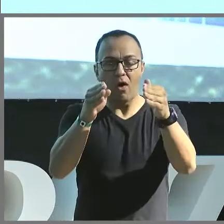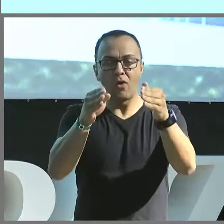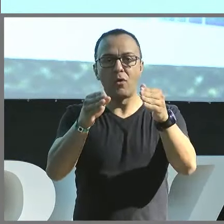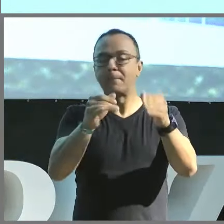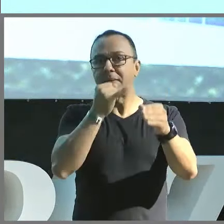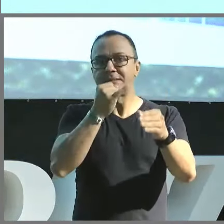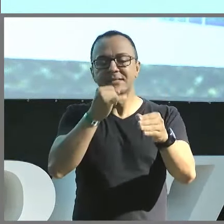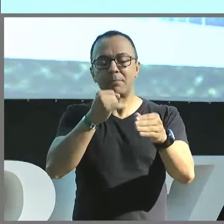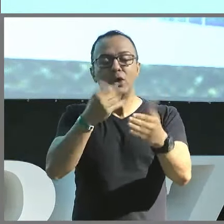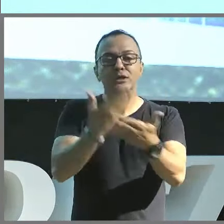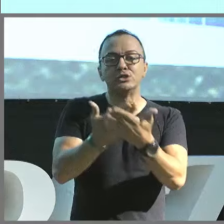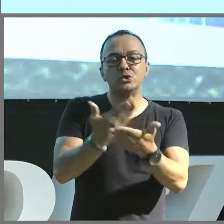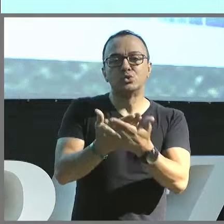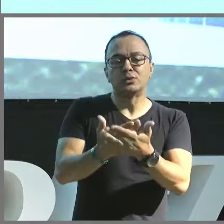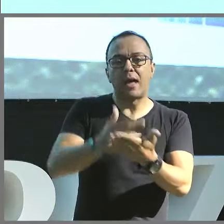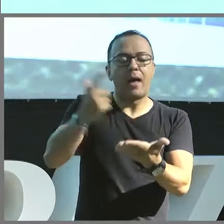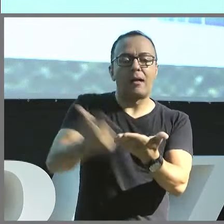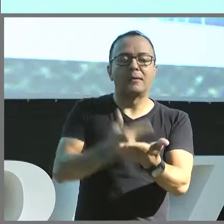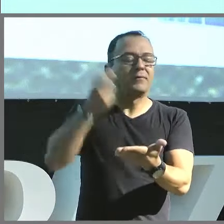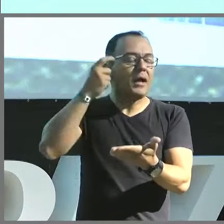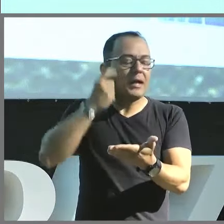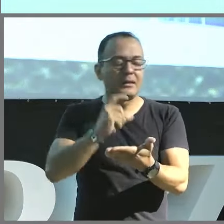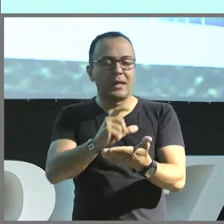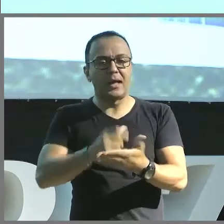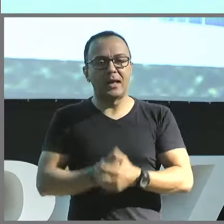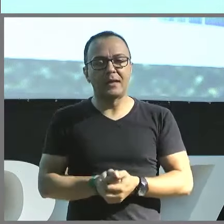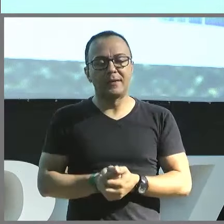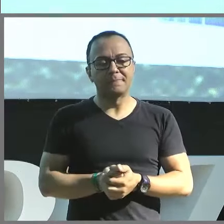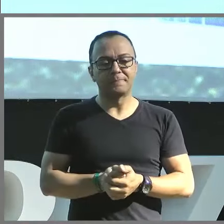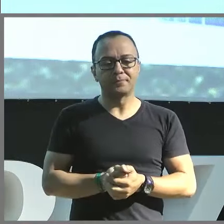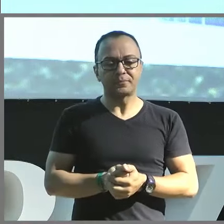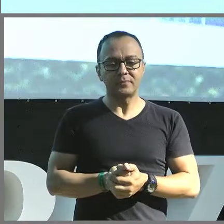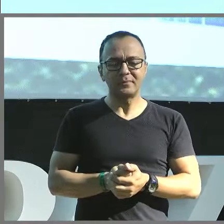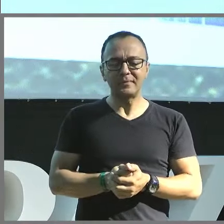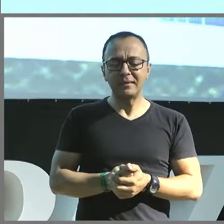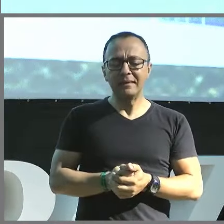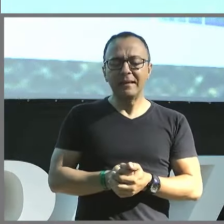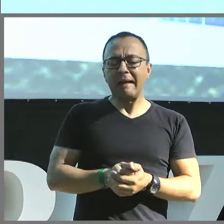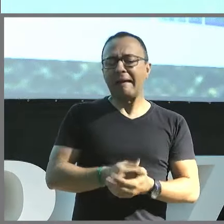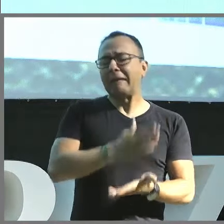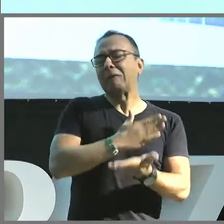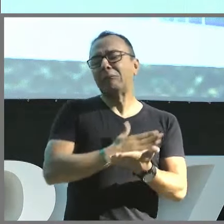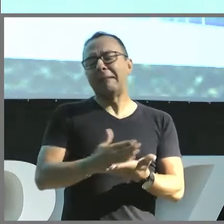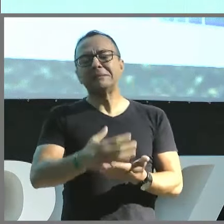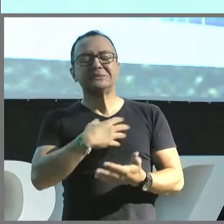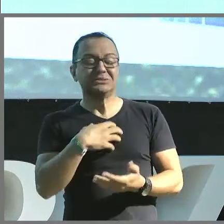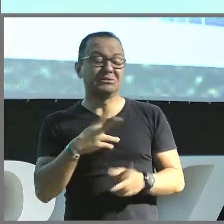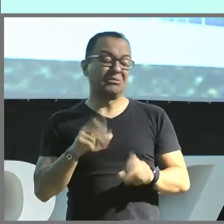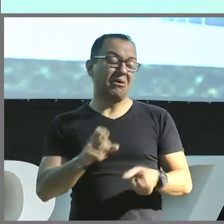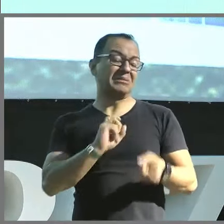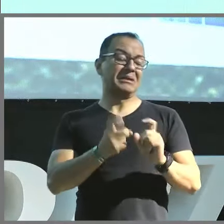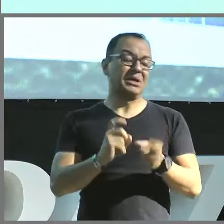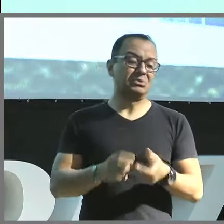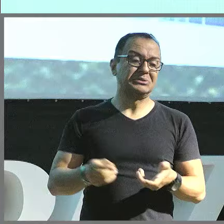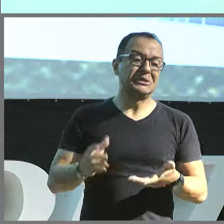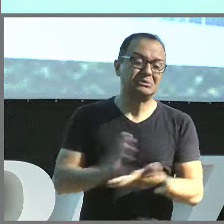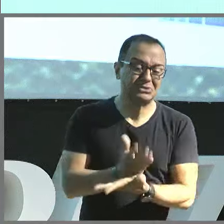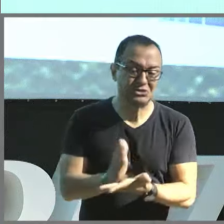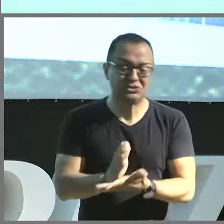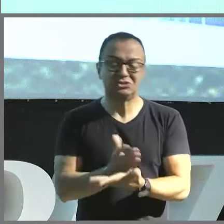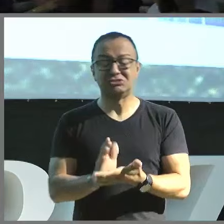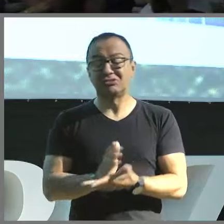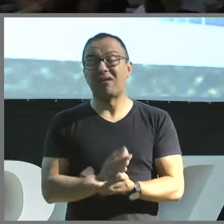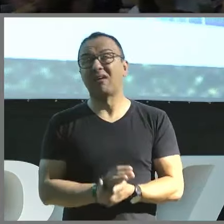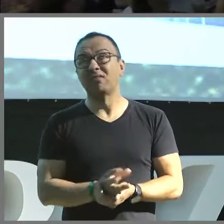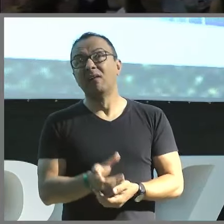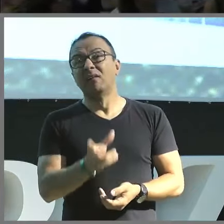pensa, ele acha que eu estou mentindo, fica aborrecido com o jovem. Às vezes a reunião está tão ruim da evangelização de juventude, que é melhor ele